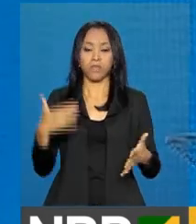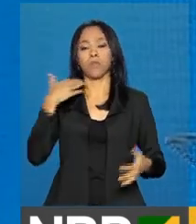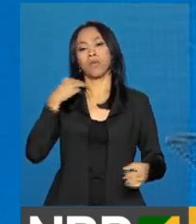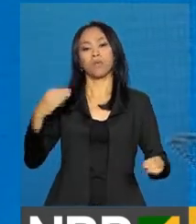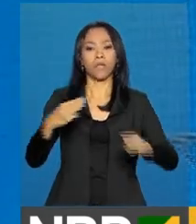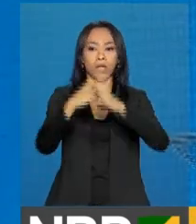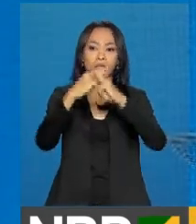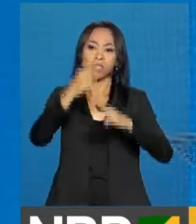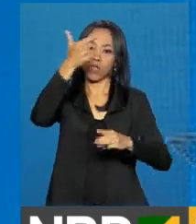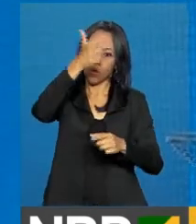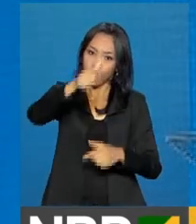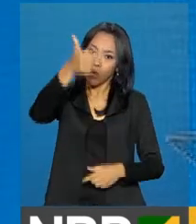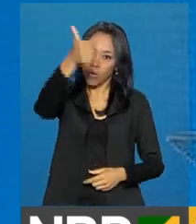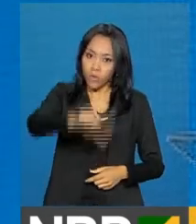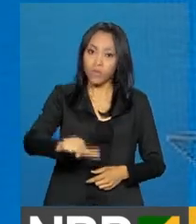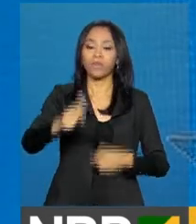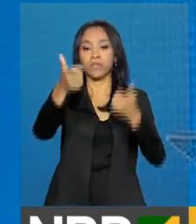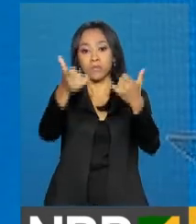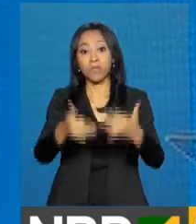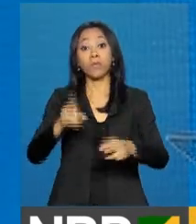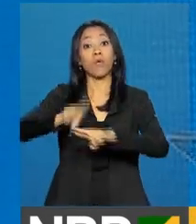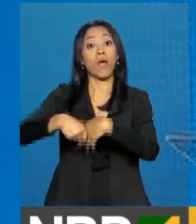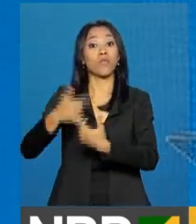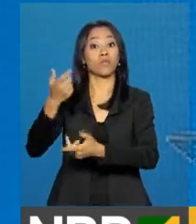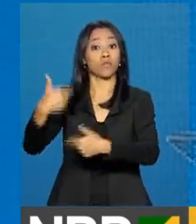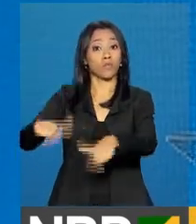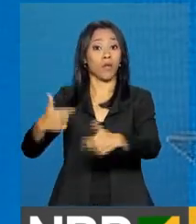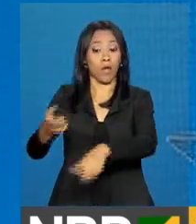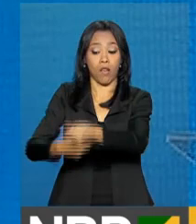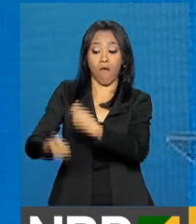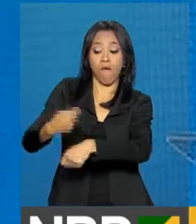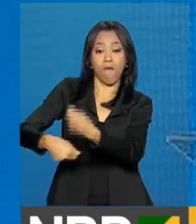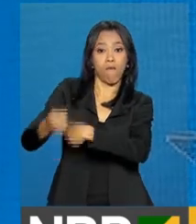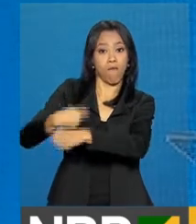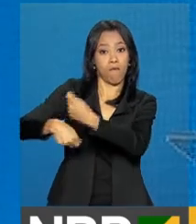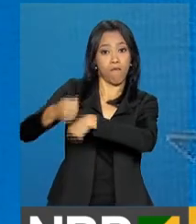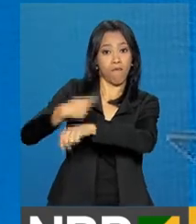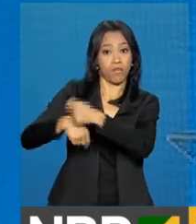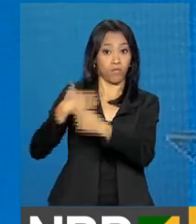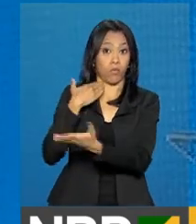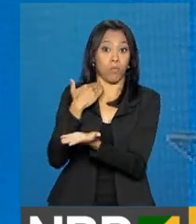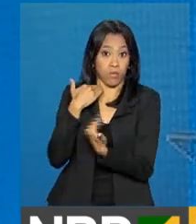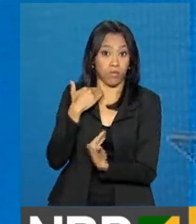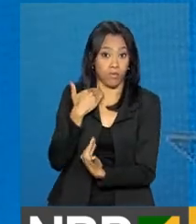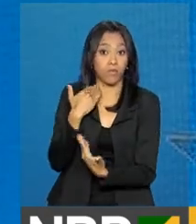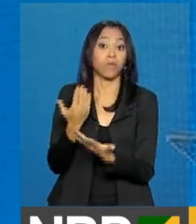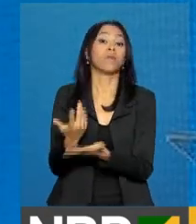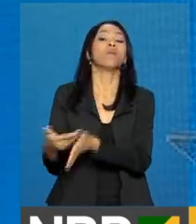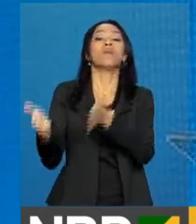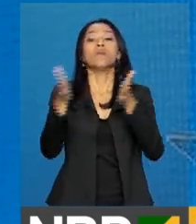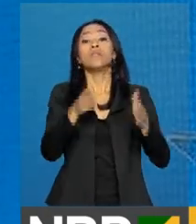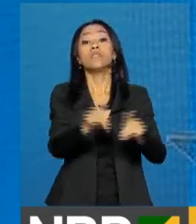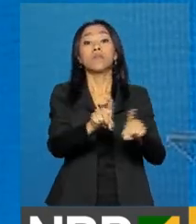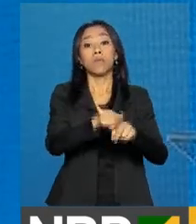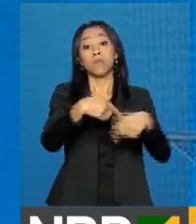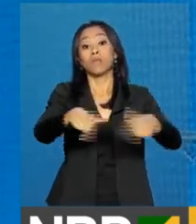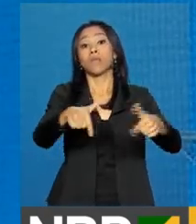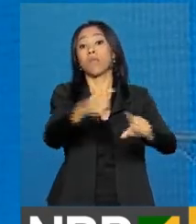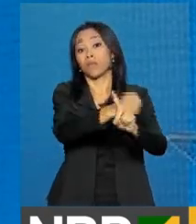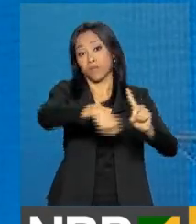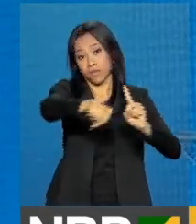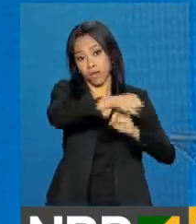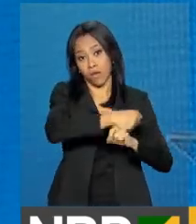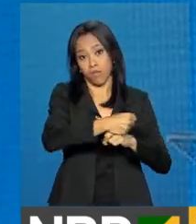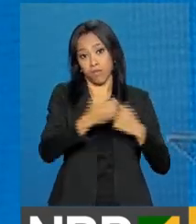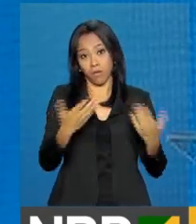Volto a dizer, pelo trabalho econômico e financeiro que faz, mas igualmente pelo trabalho social. Portanto, para